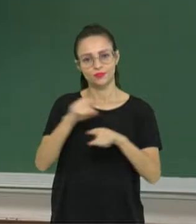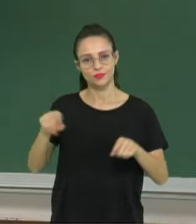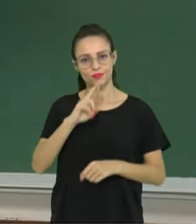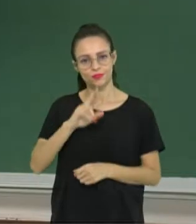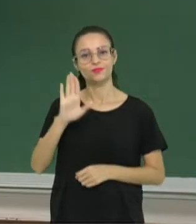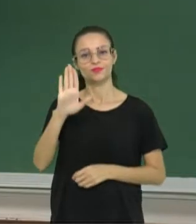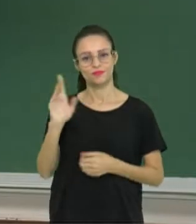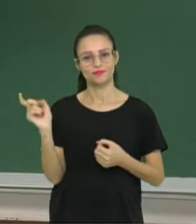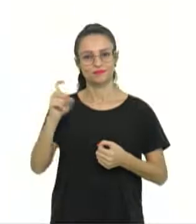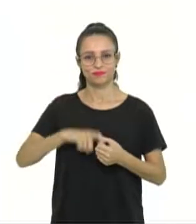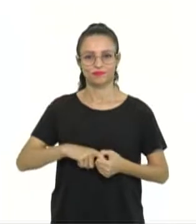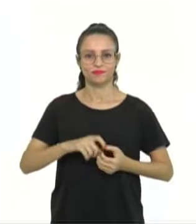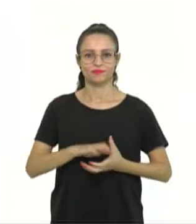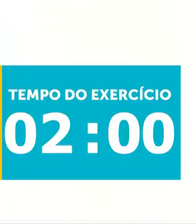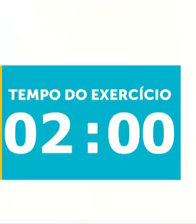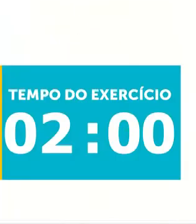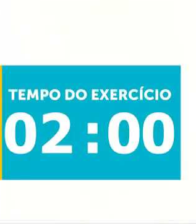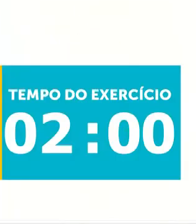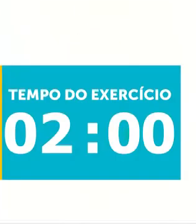responderem e a gente já volta.